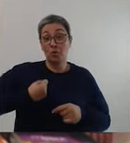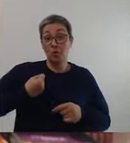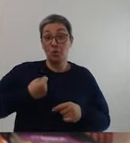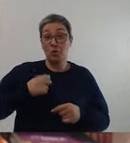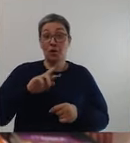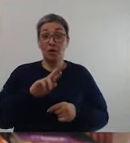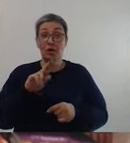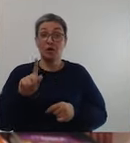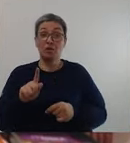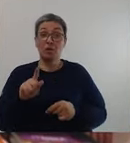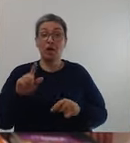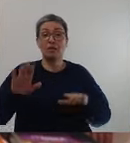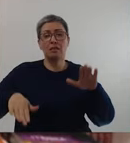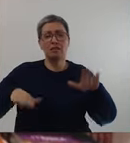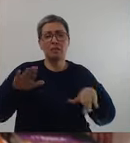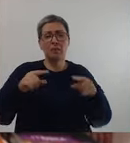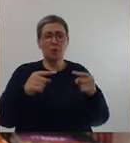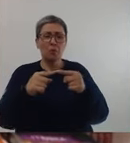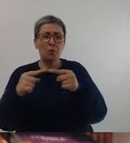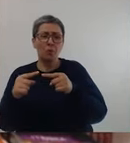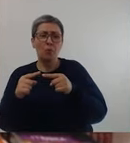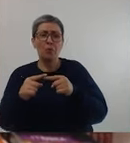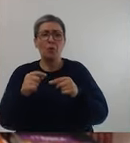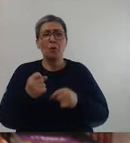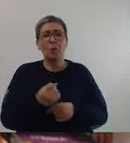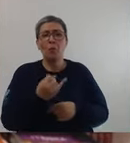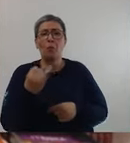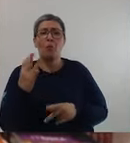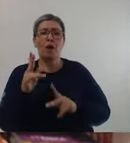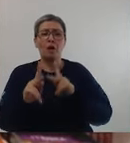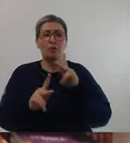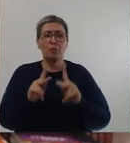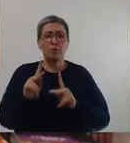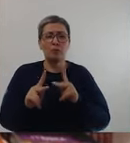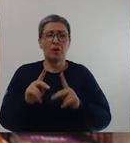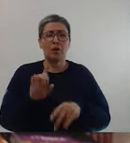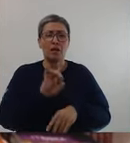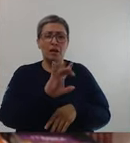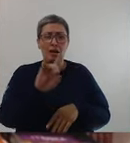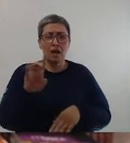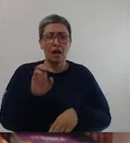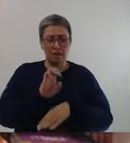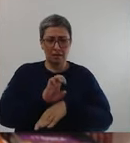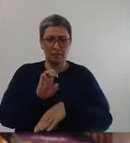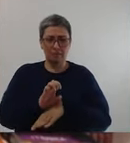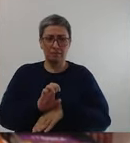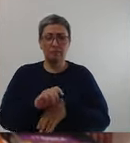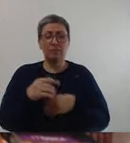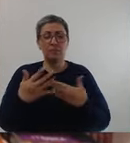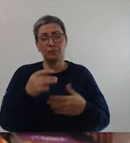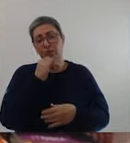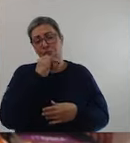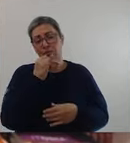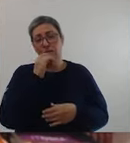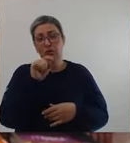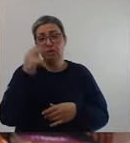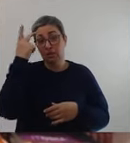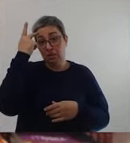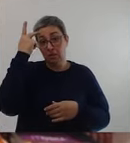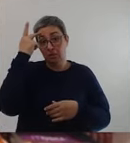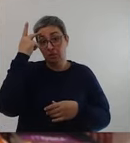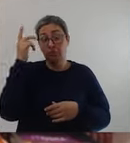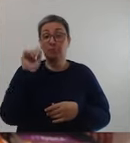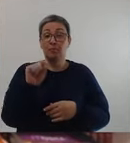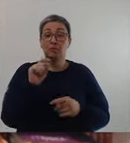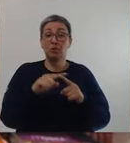Os números do RG, eles variam de acordo com a população de cada estado, tá? Então, por exemplo, em